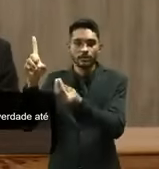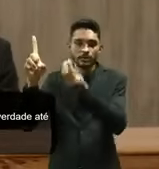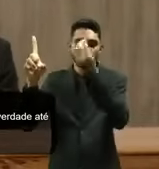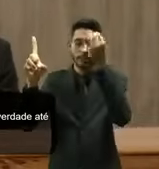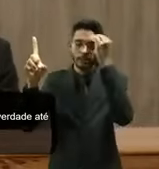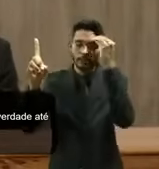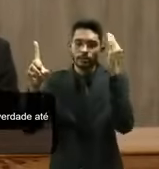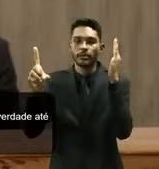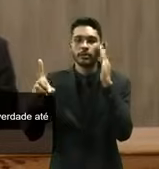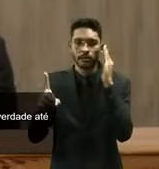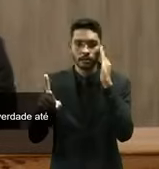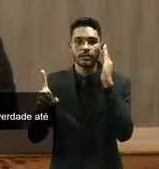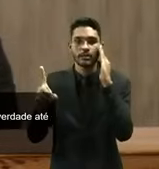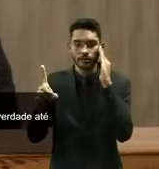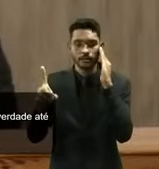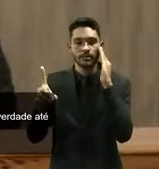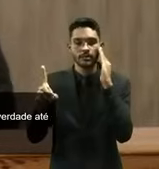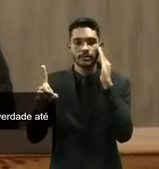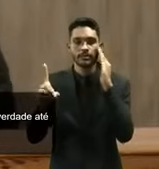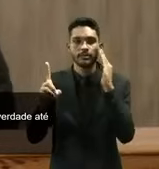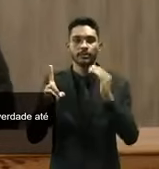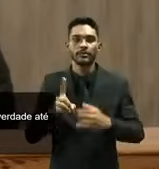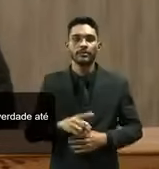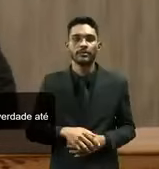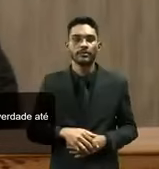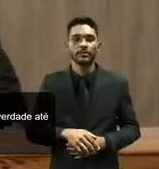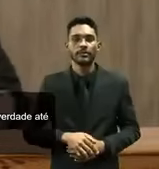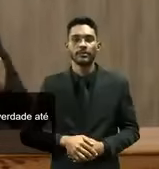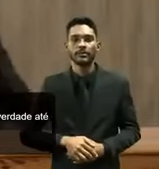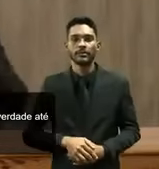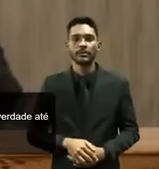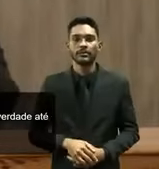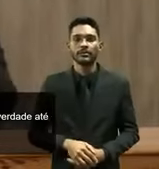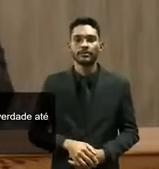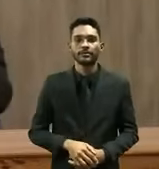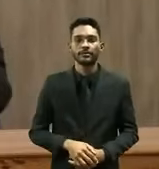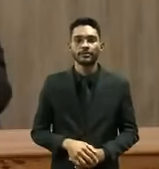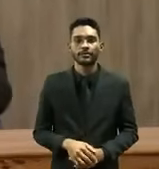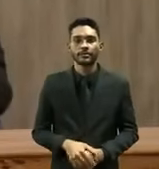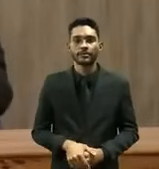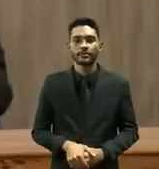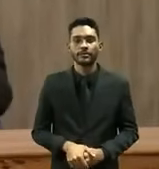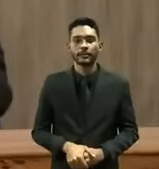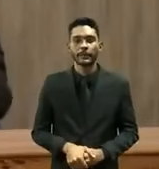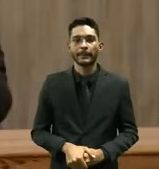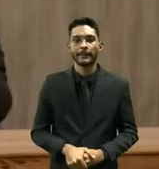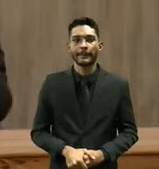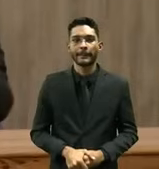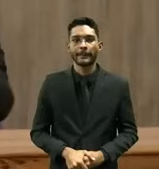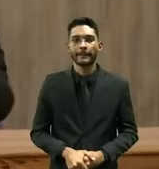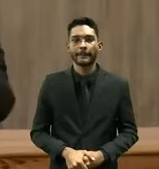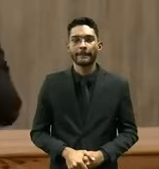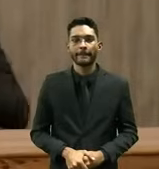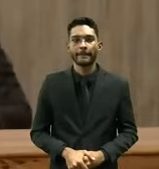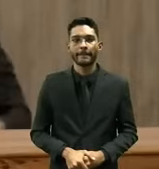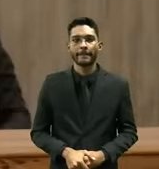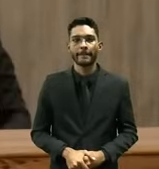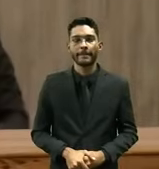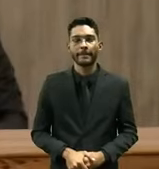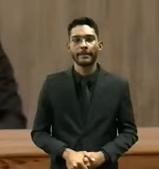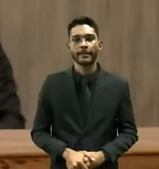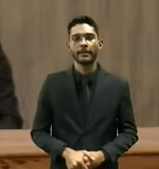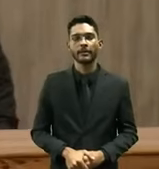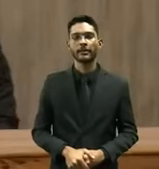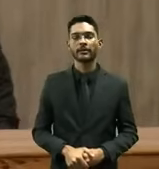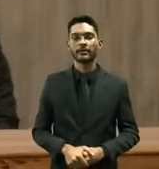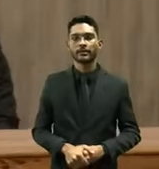a vida quem pode glorificar a Deus meus irmãos são quantos anos que estamos comemorando Quem se